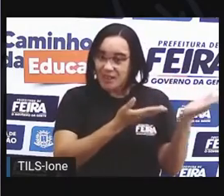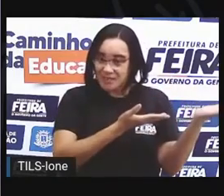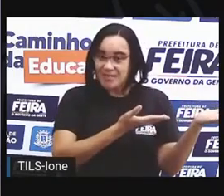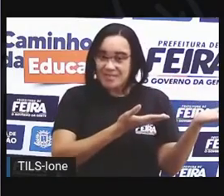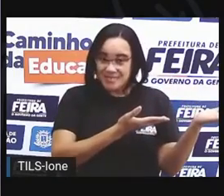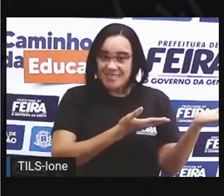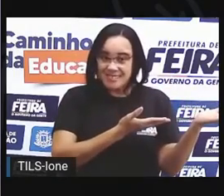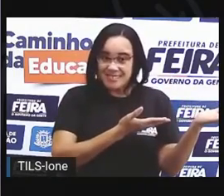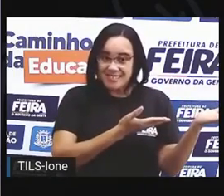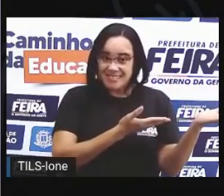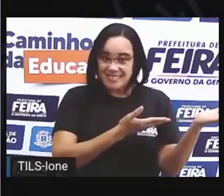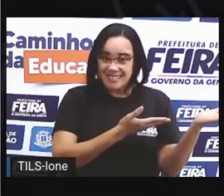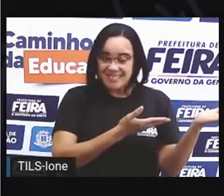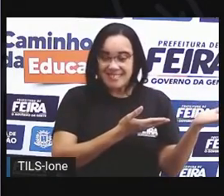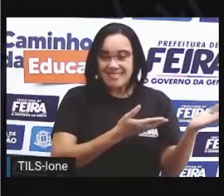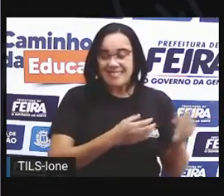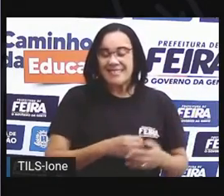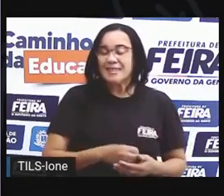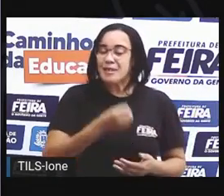Que barulhinho bom.